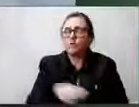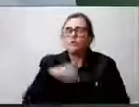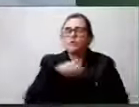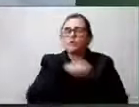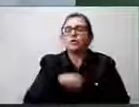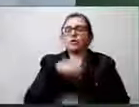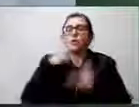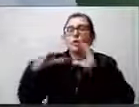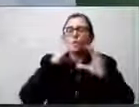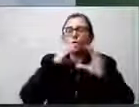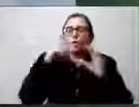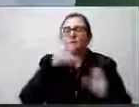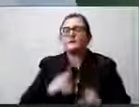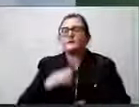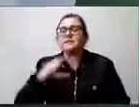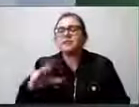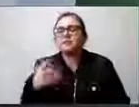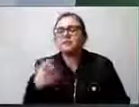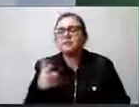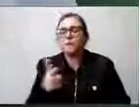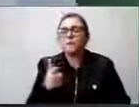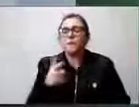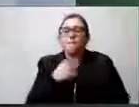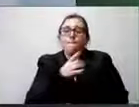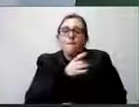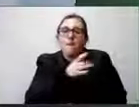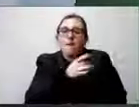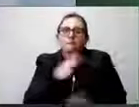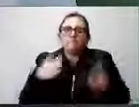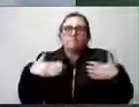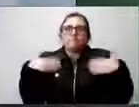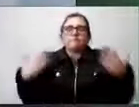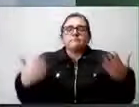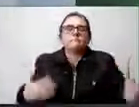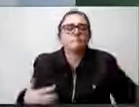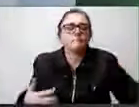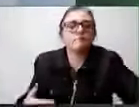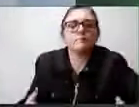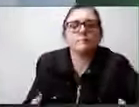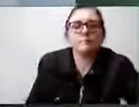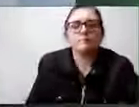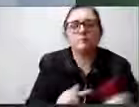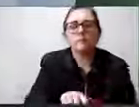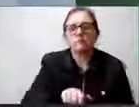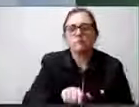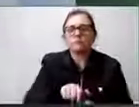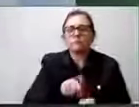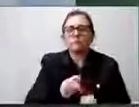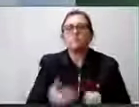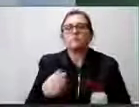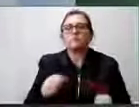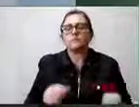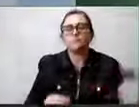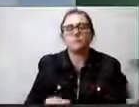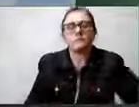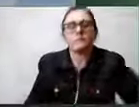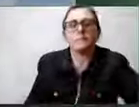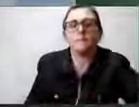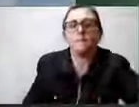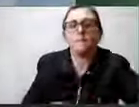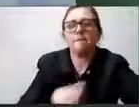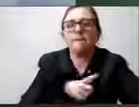comunica com o nosso paciente para não gerar nocebo, né? Então, normalmente, quando existe a questão de indicação cirúrgica,